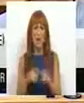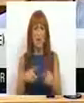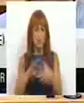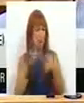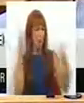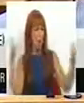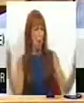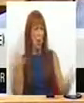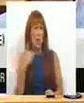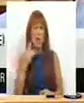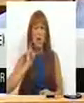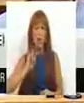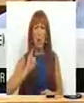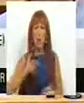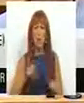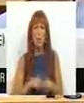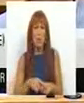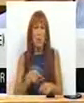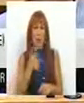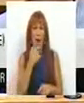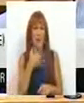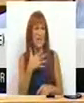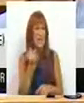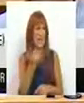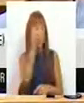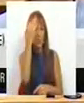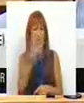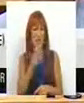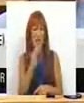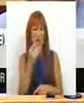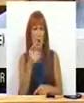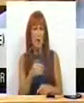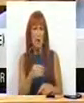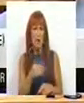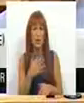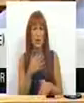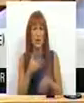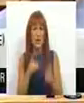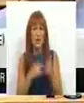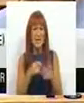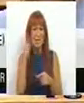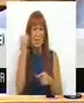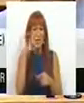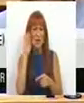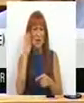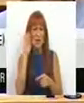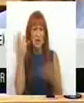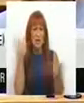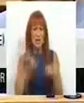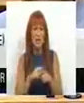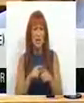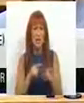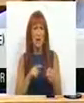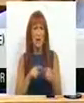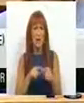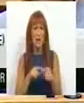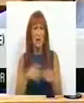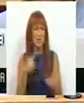discrepância mostra precisamente que só temos 15% de alunos com necessidades educativas especiais, que contrasta